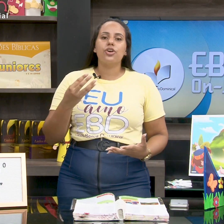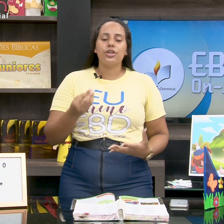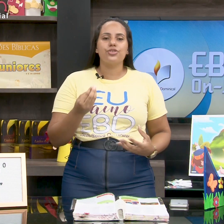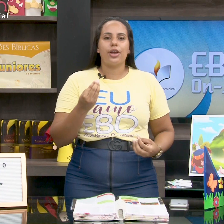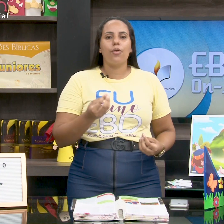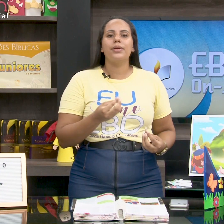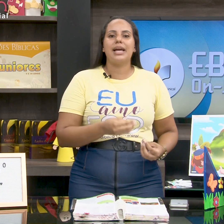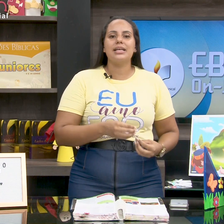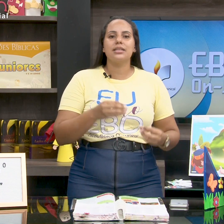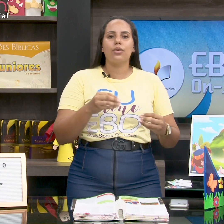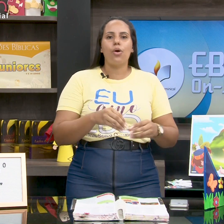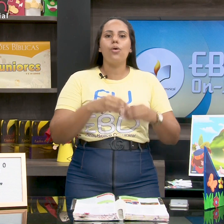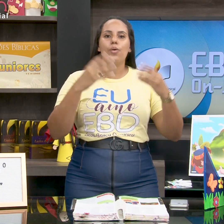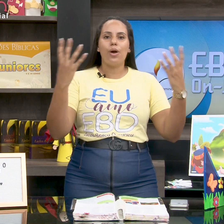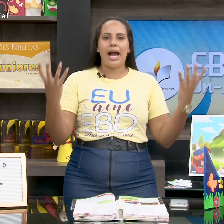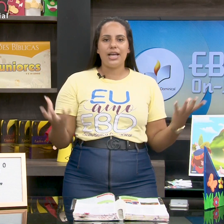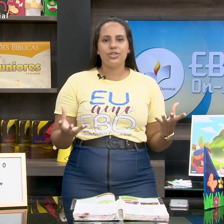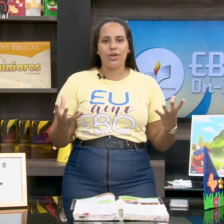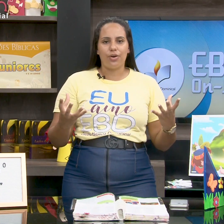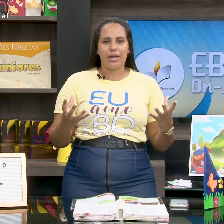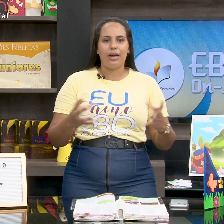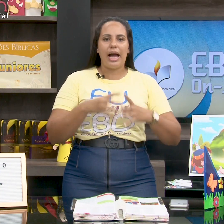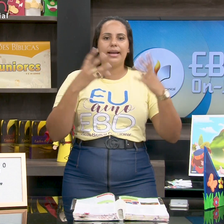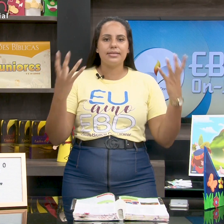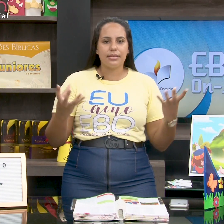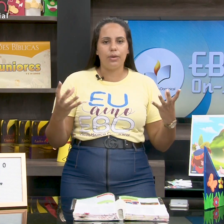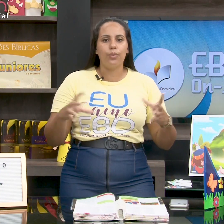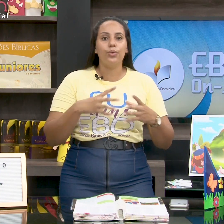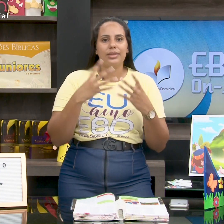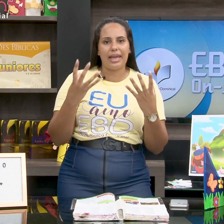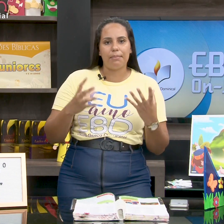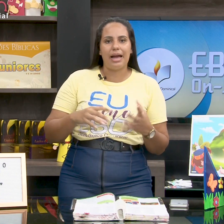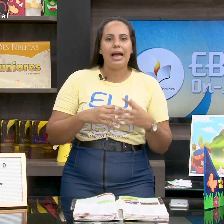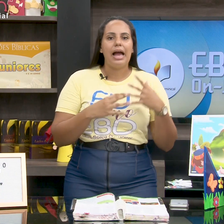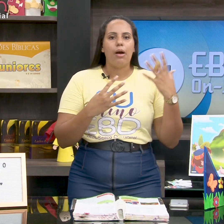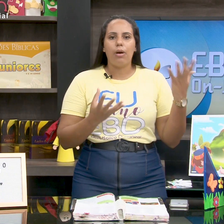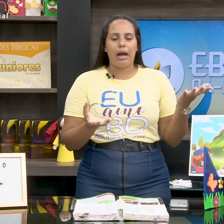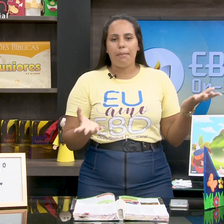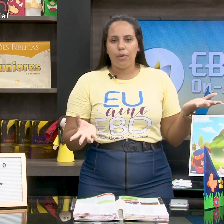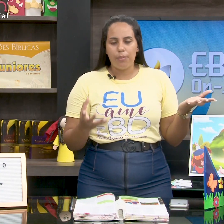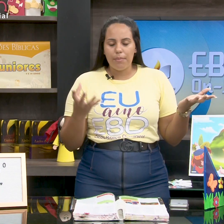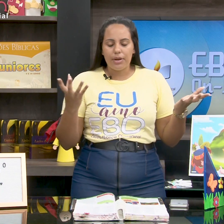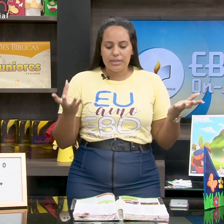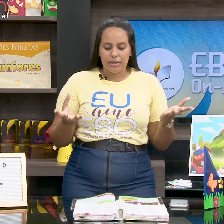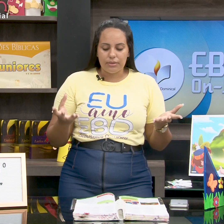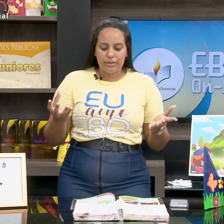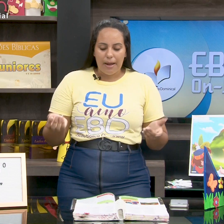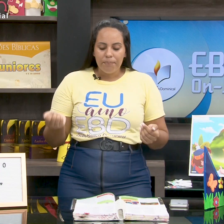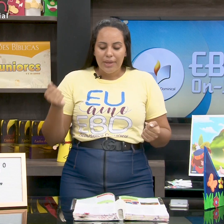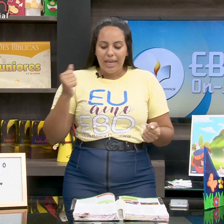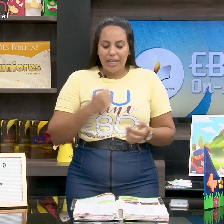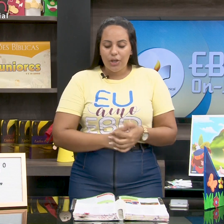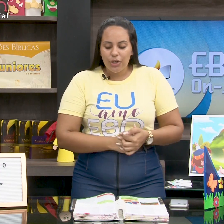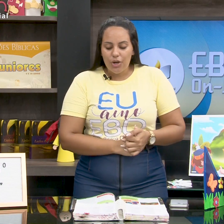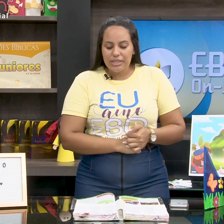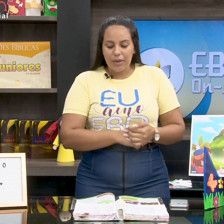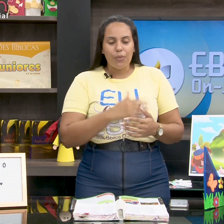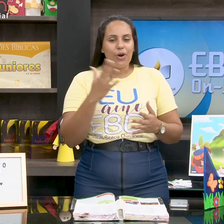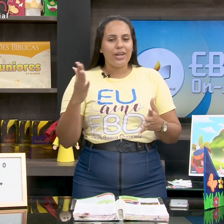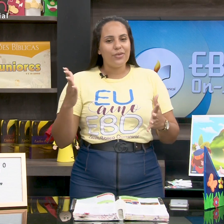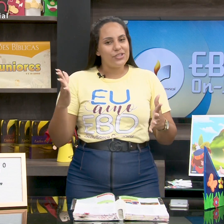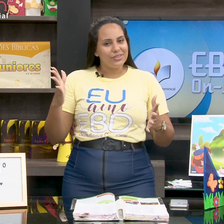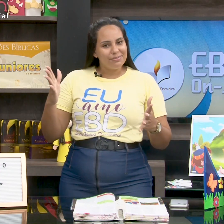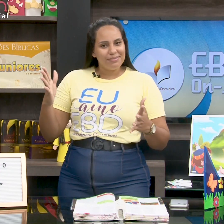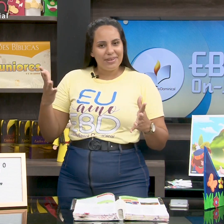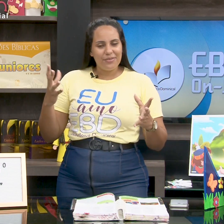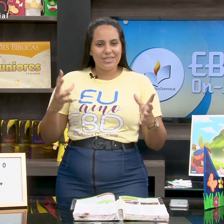vocês. Corinhos que combinasse com a história, a lição, o tema, o memorizando, tá? E eu trouxe um